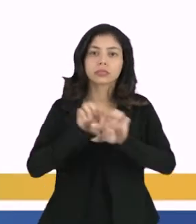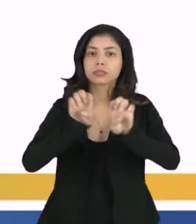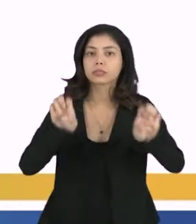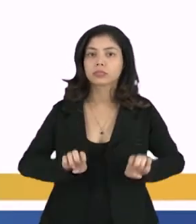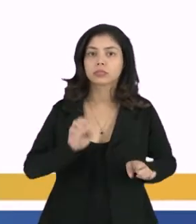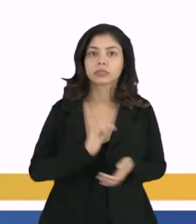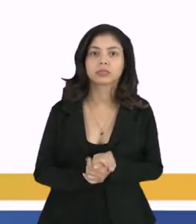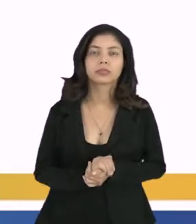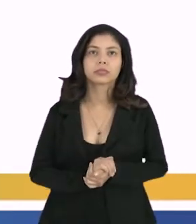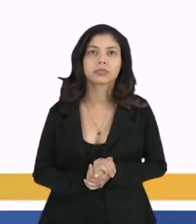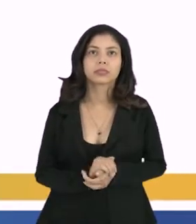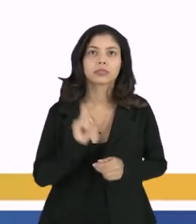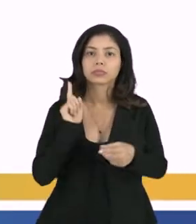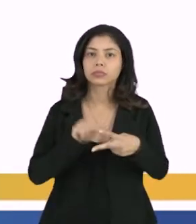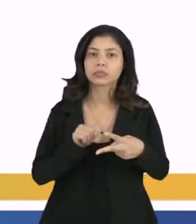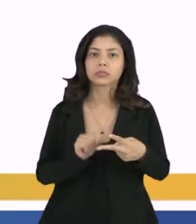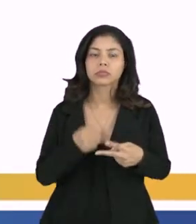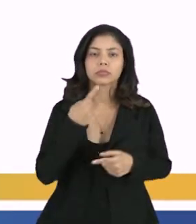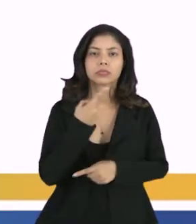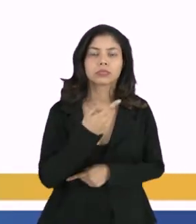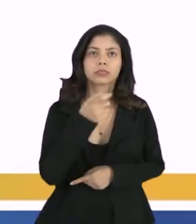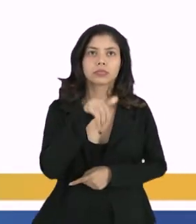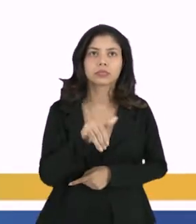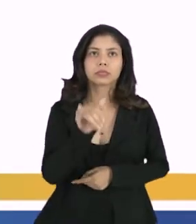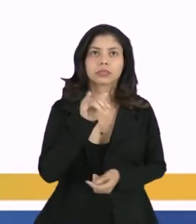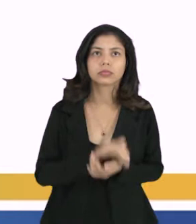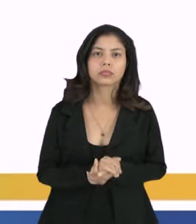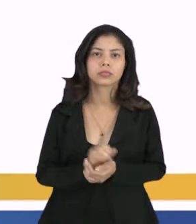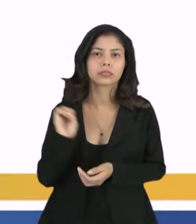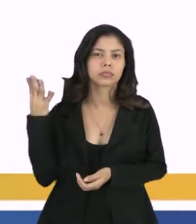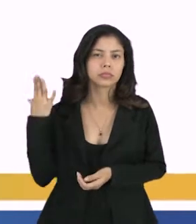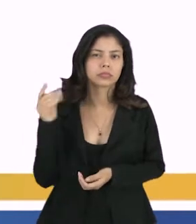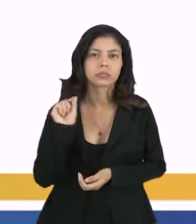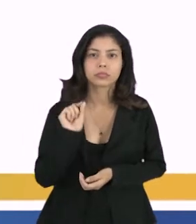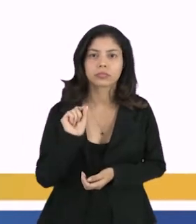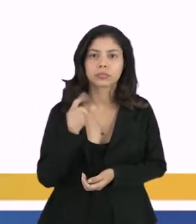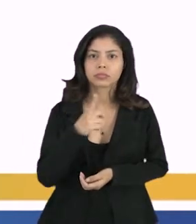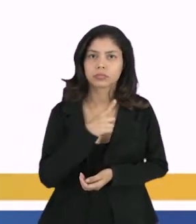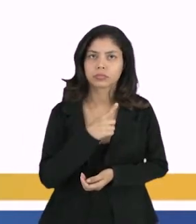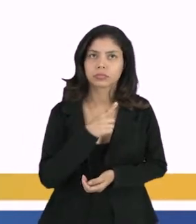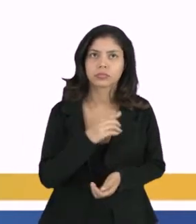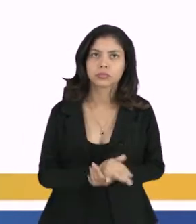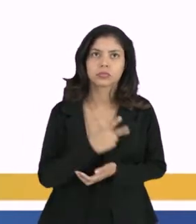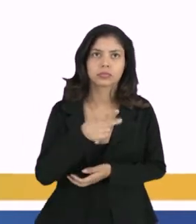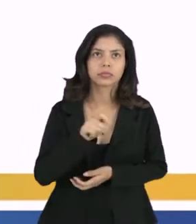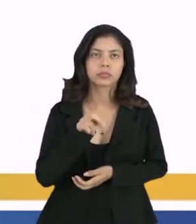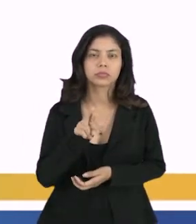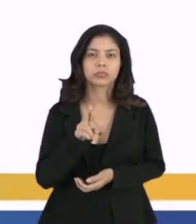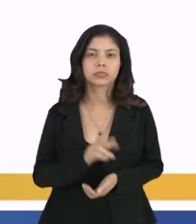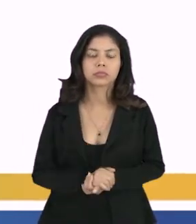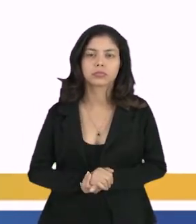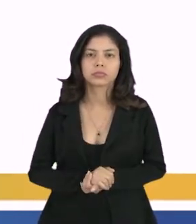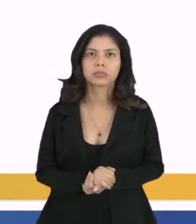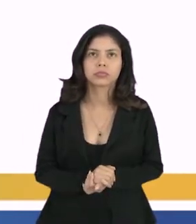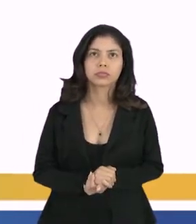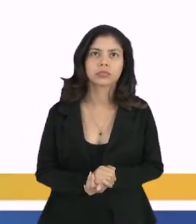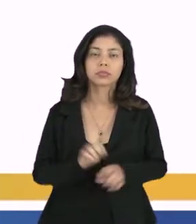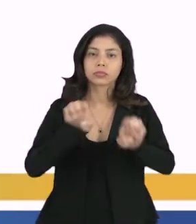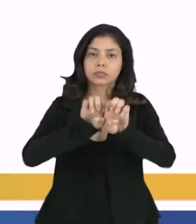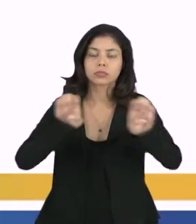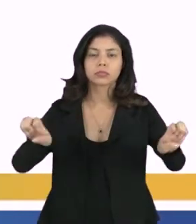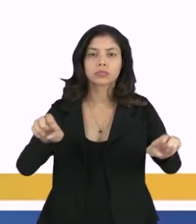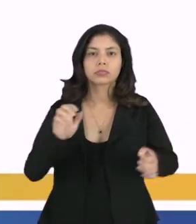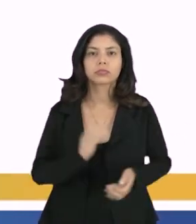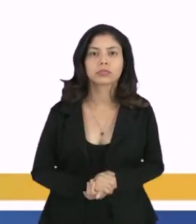equação. 2x mais y igual a 20. Então, nesse caso, aí, nós temos esse par como solução dessa